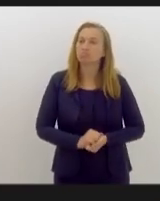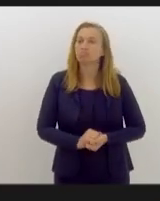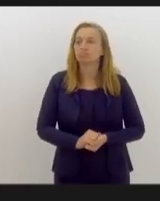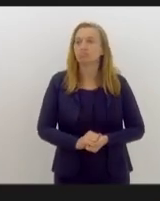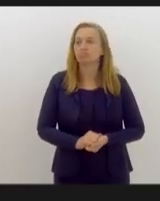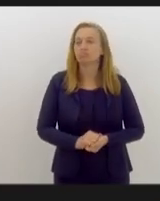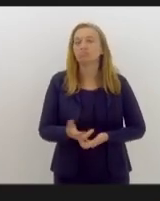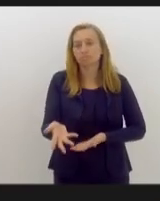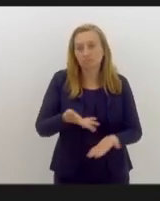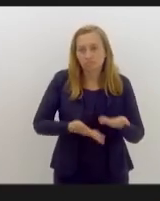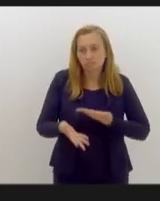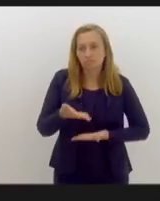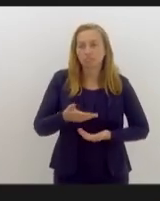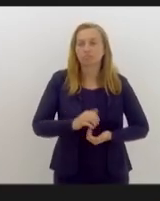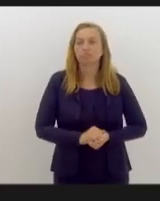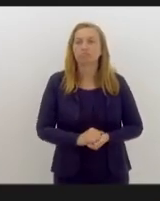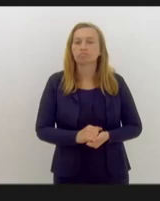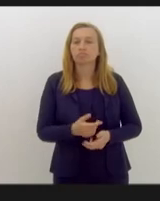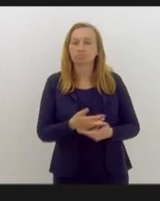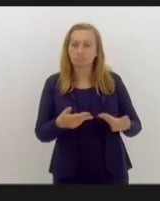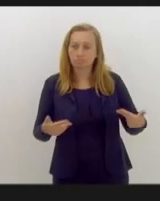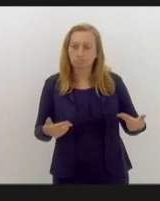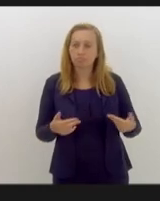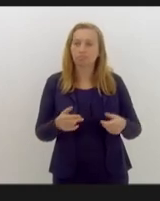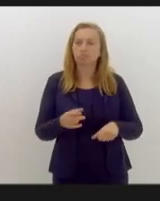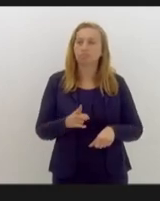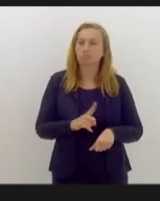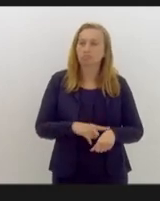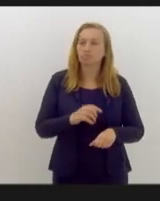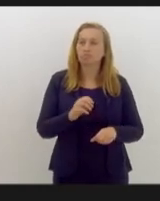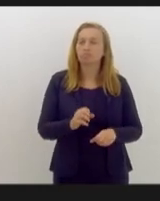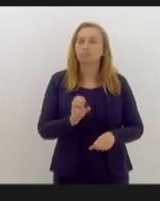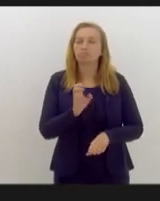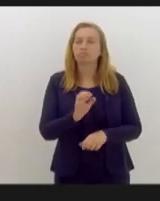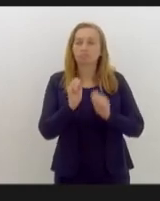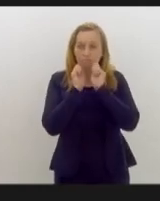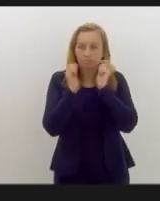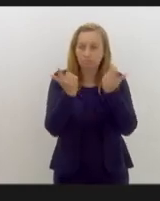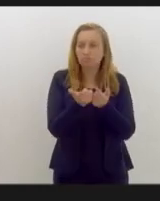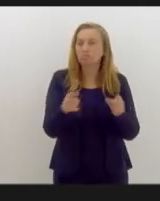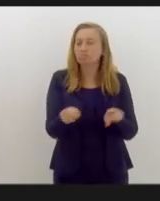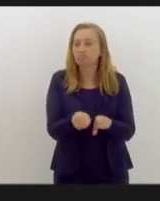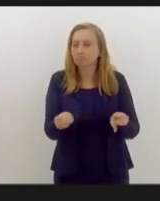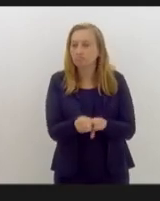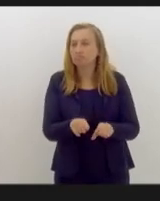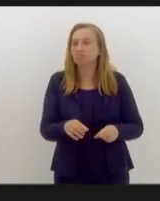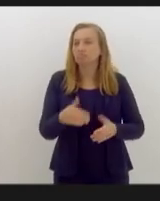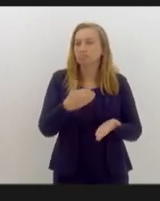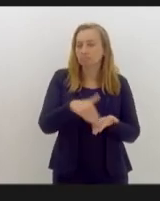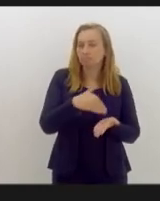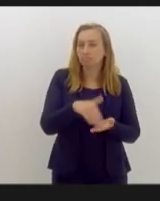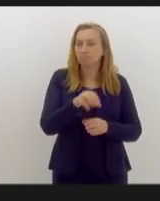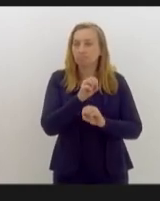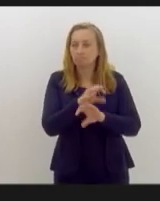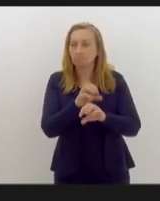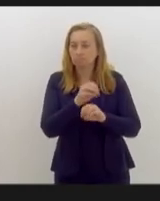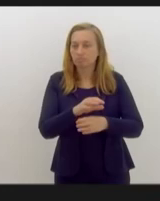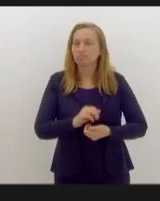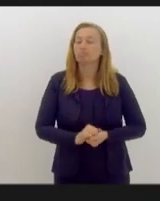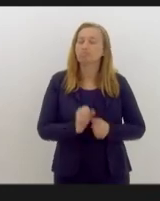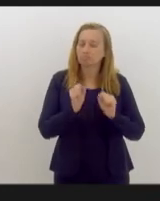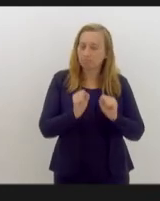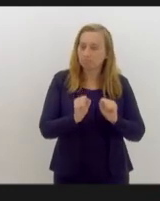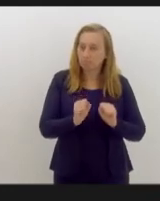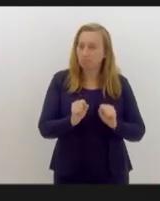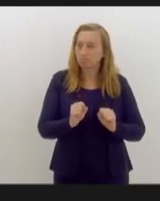um parceiro, um aliado de tantos órgãos, principalmente da Assembleia Legislativa, mas também da Secretaria de Educação, para que a gente